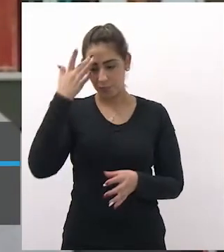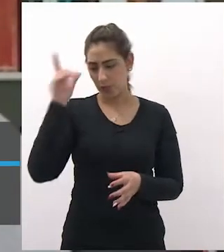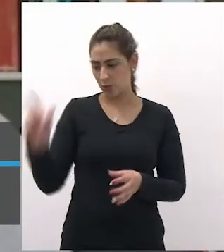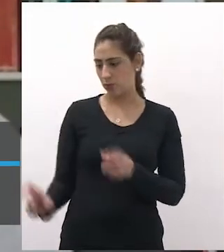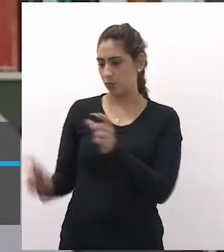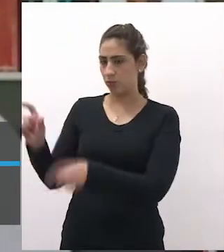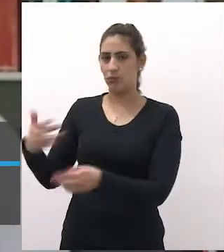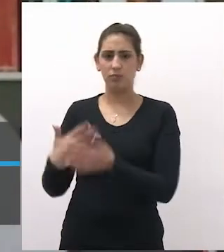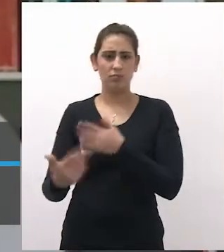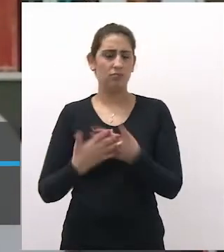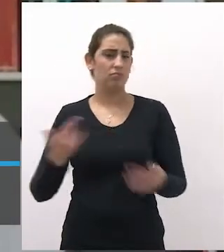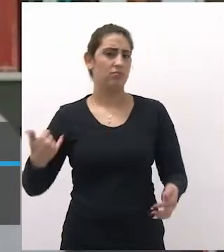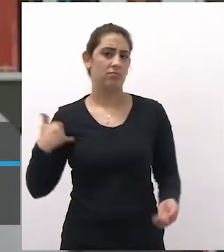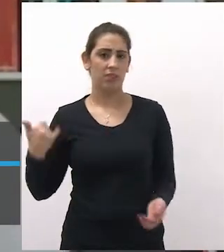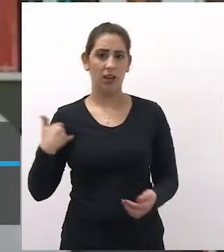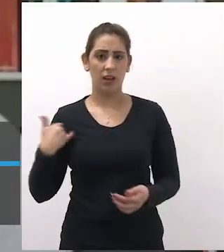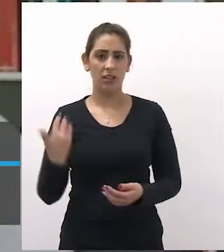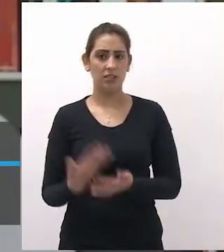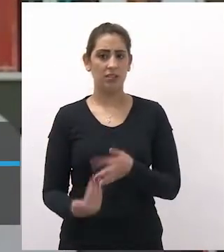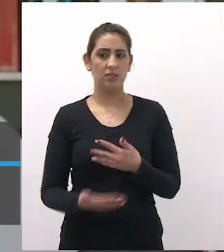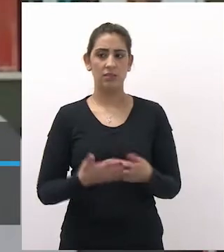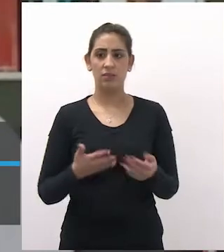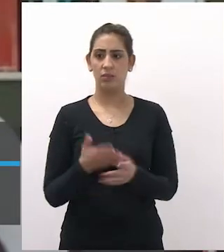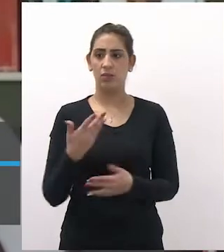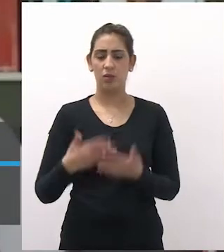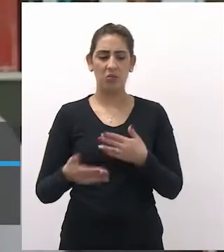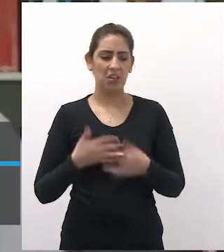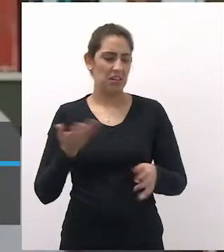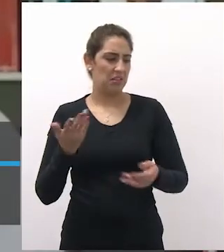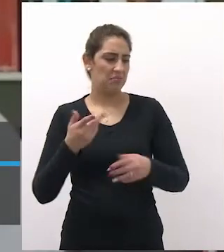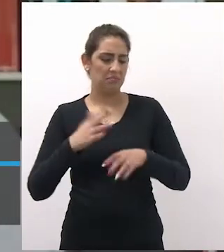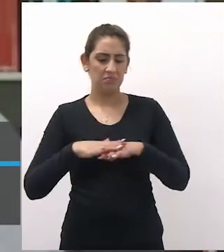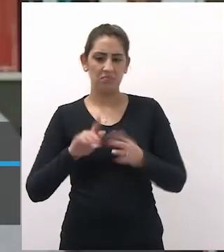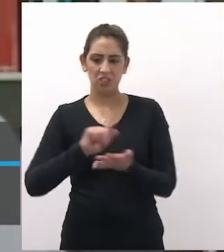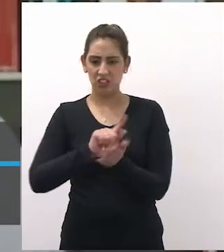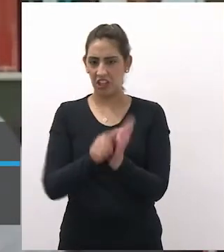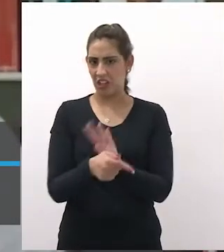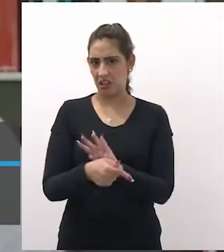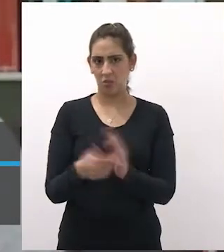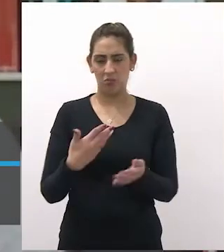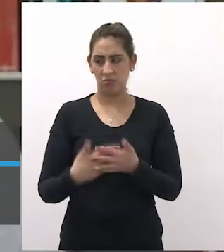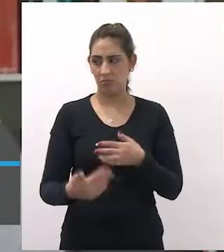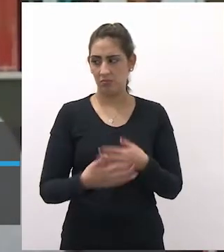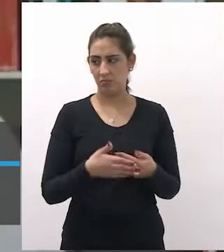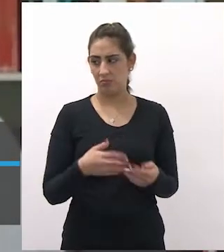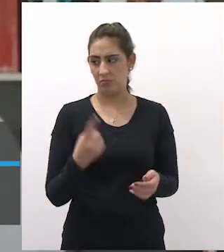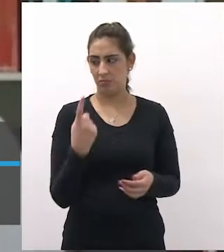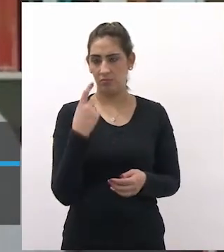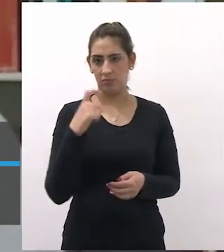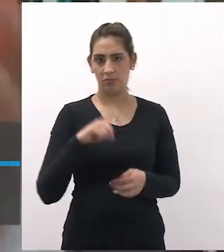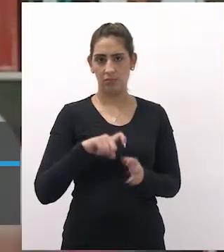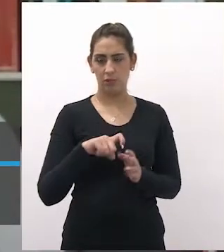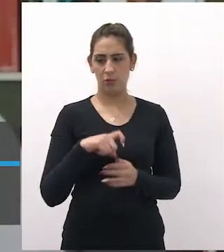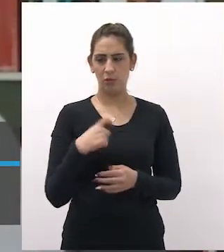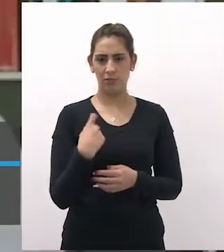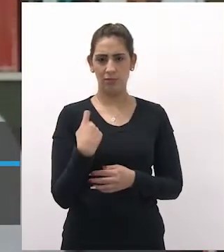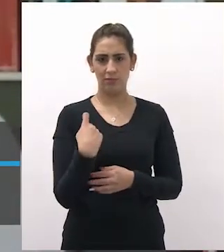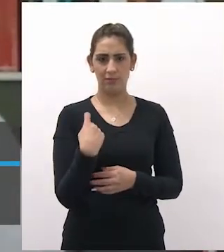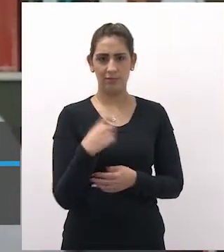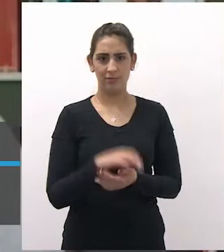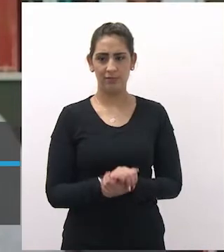de todas as idades, de qualquer orientação sexual, e a gente organiza ele em